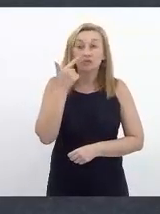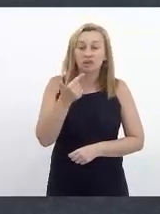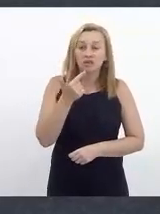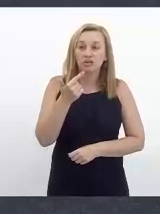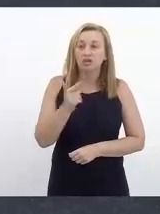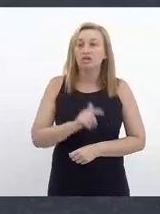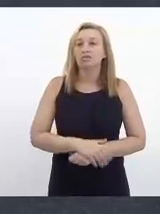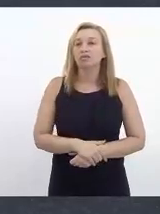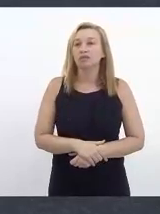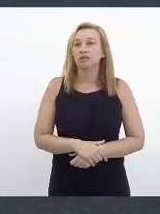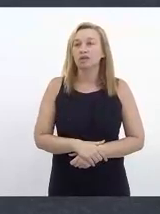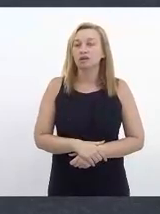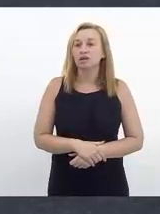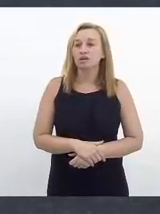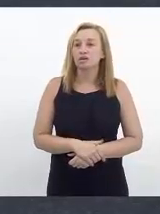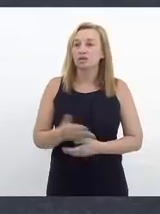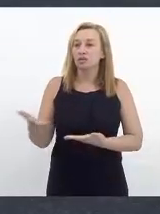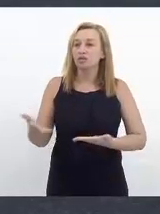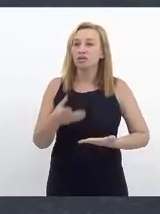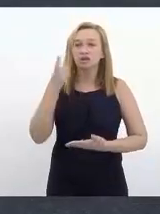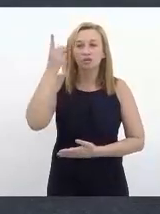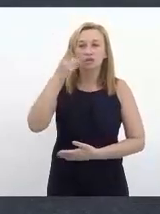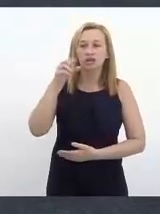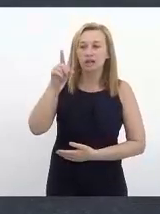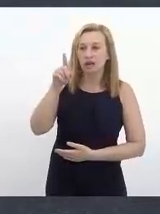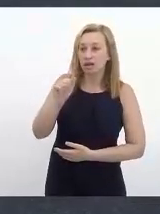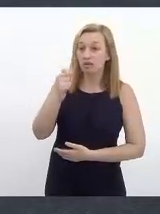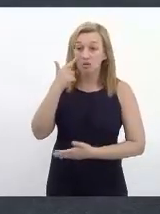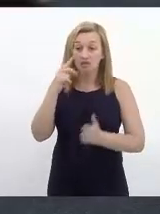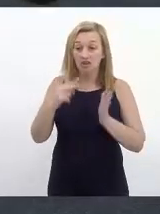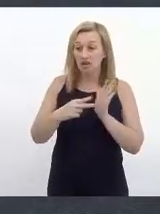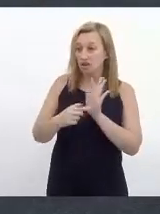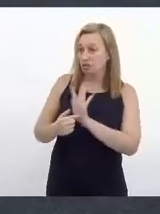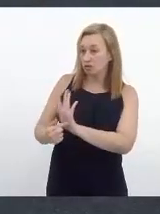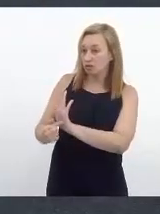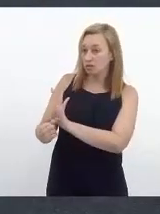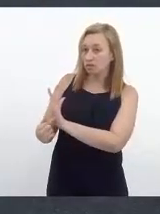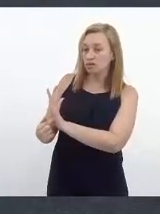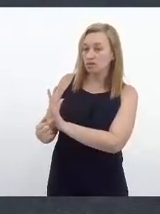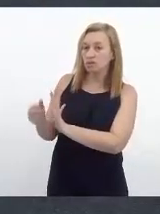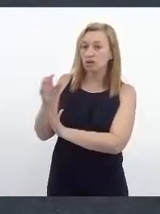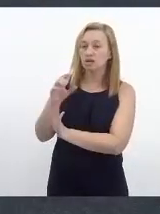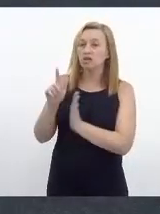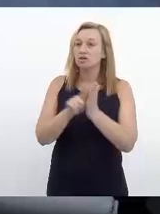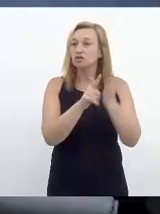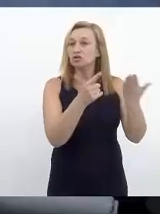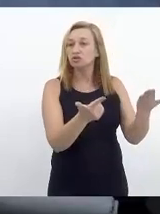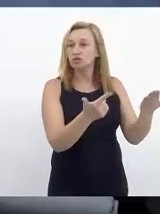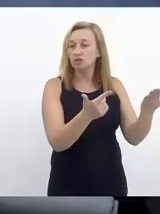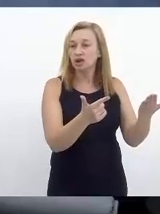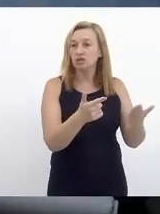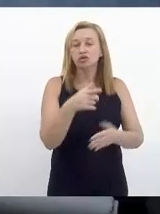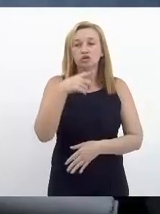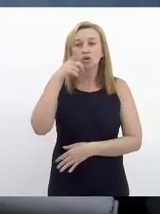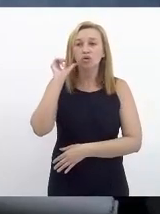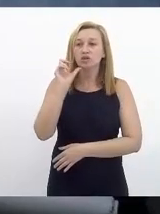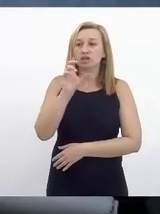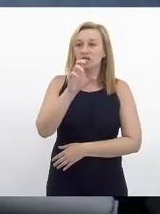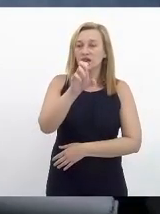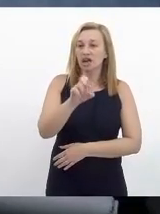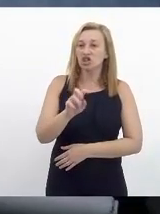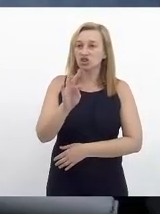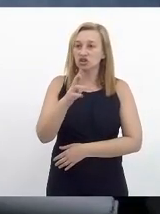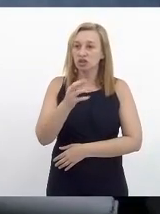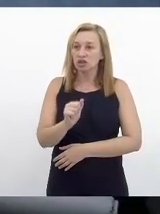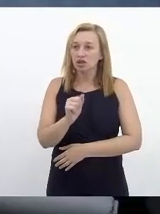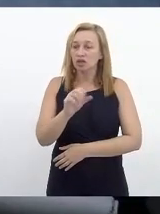capa. Né? Convido a deputada Lana para dar uma olhadinha aqui. A capa do jornal Extra de ontem. Né? Eu não